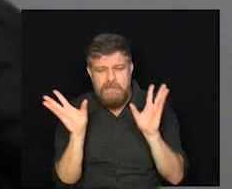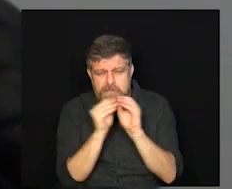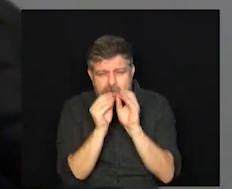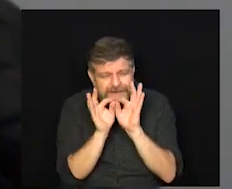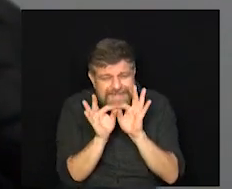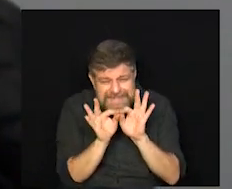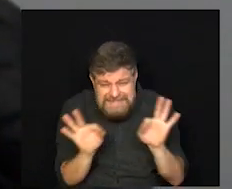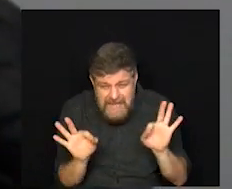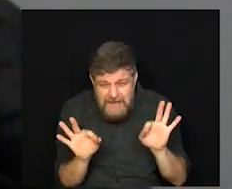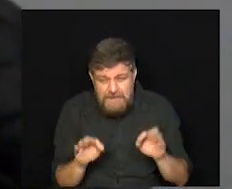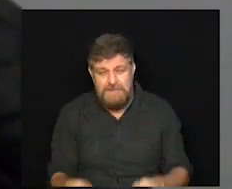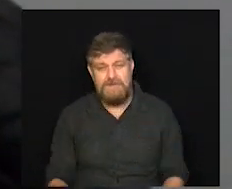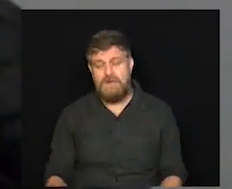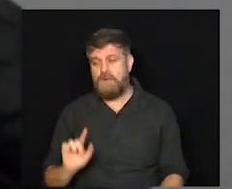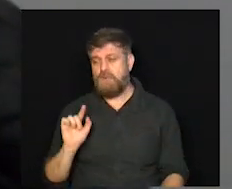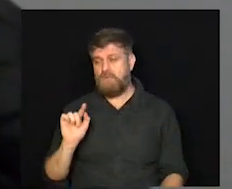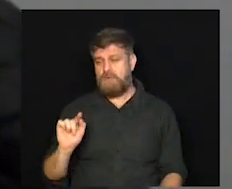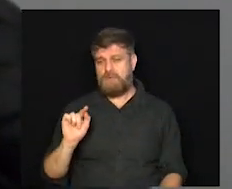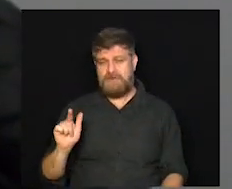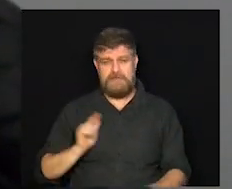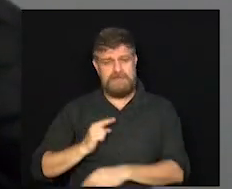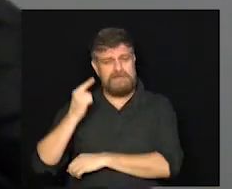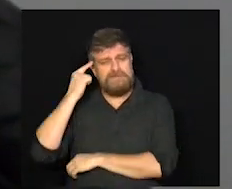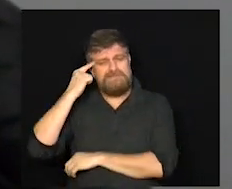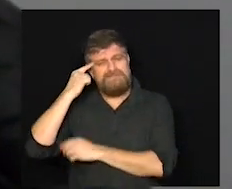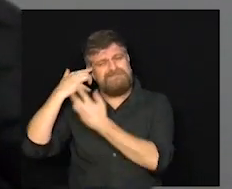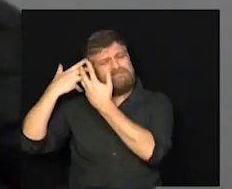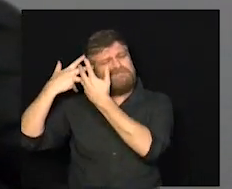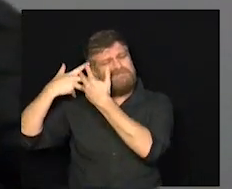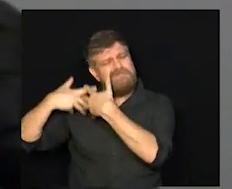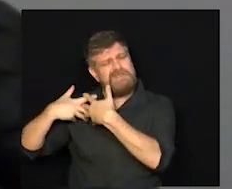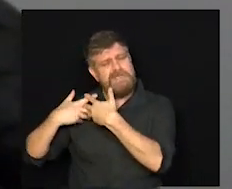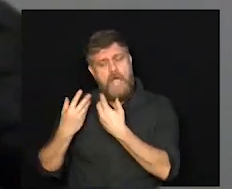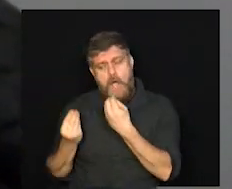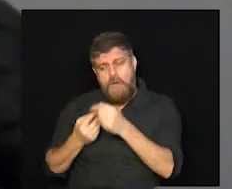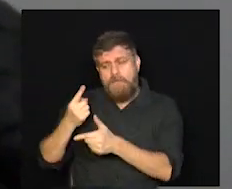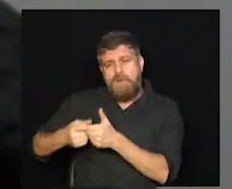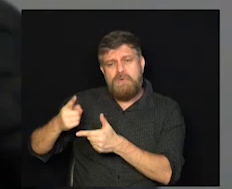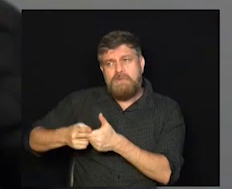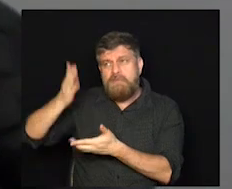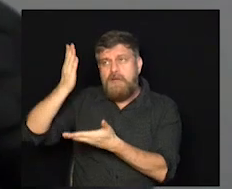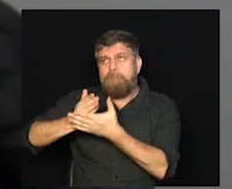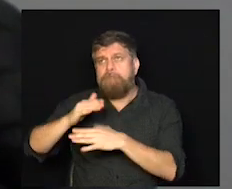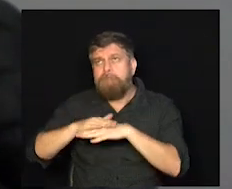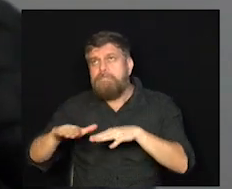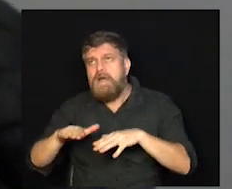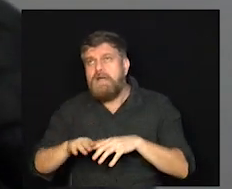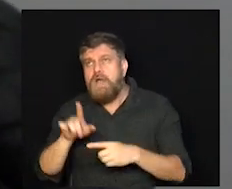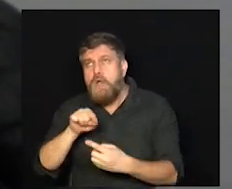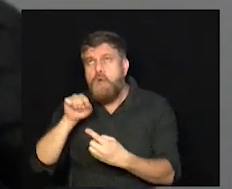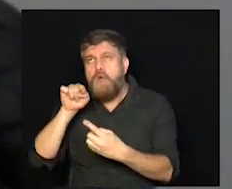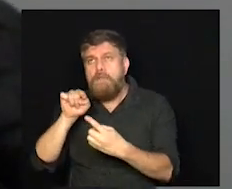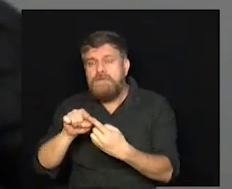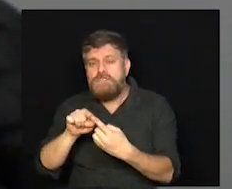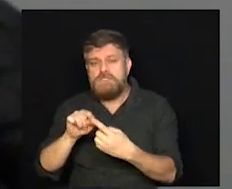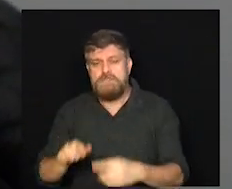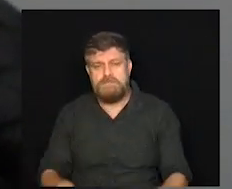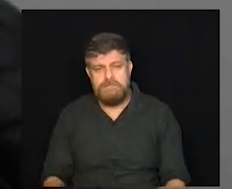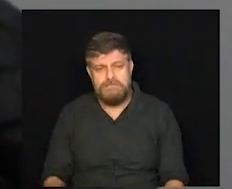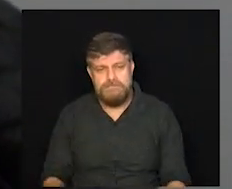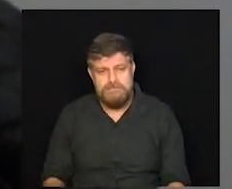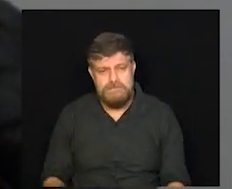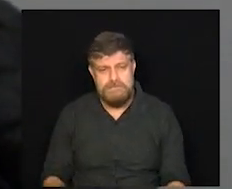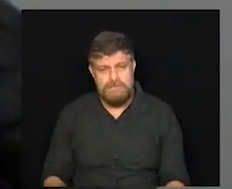talvez, de tentar pensar em soluções que aproximassem